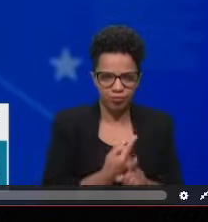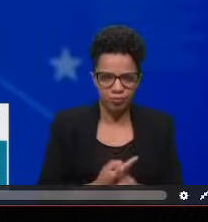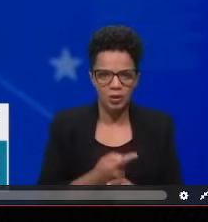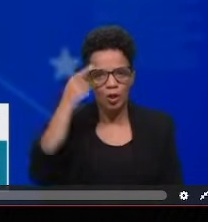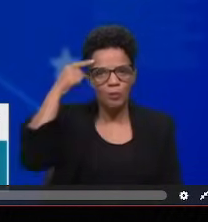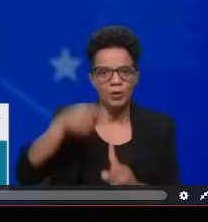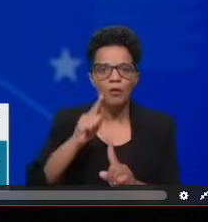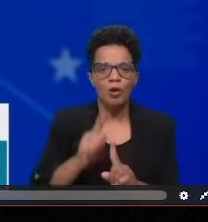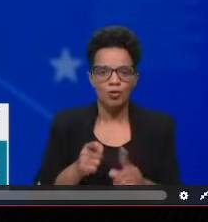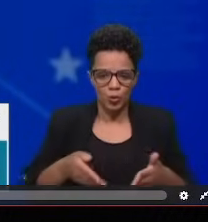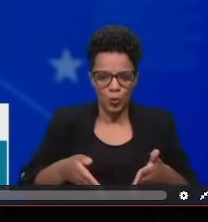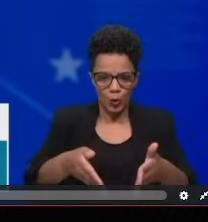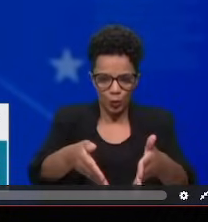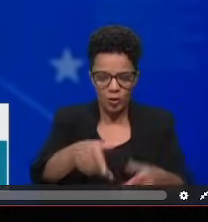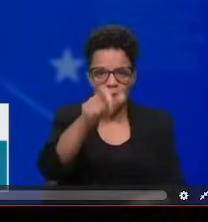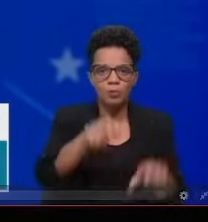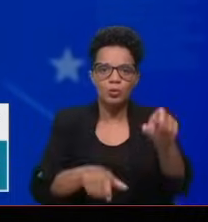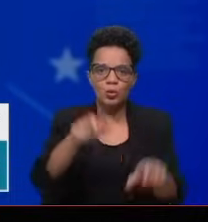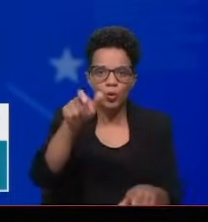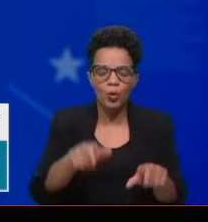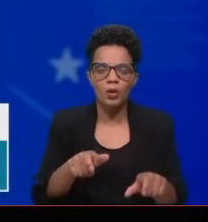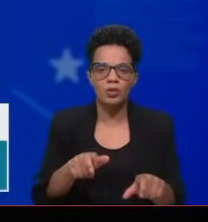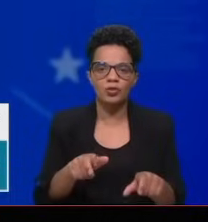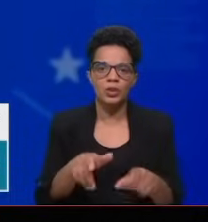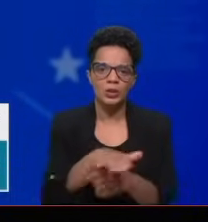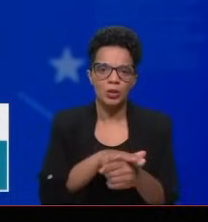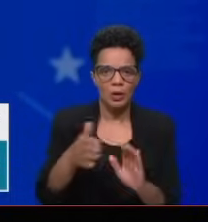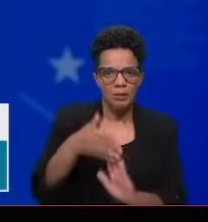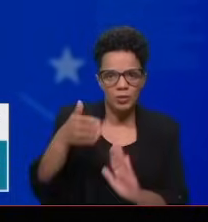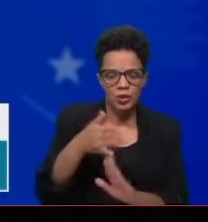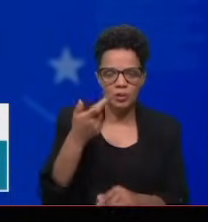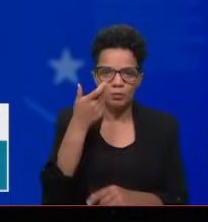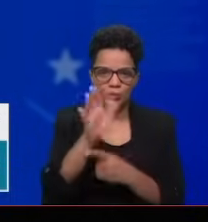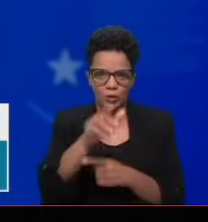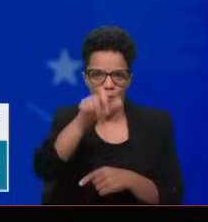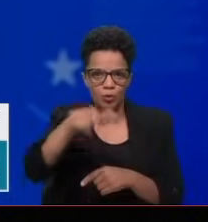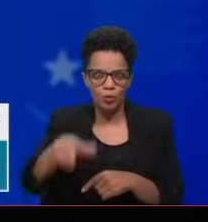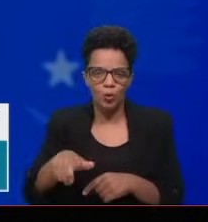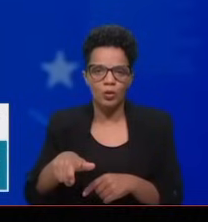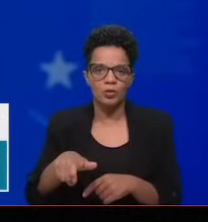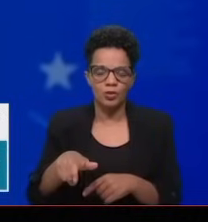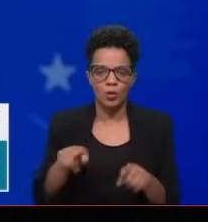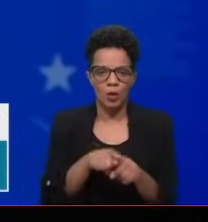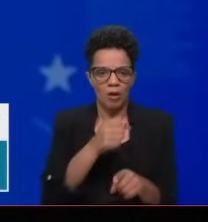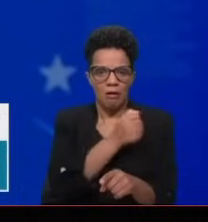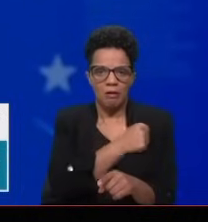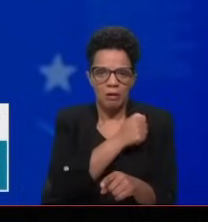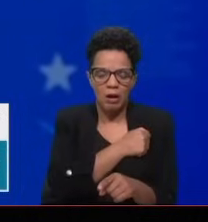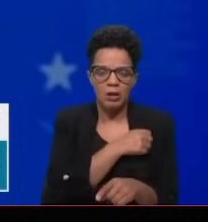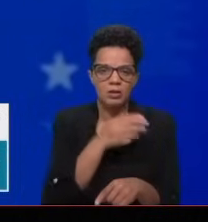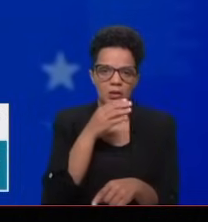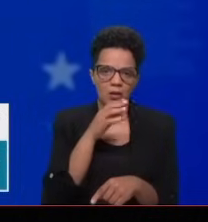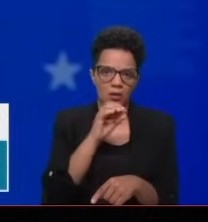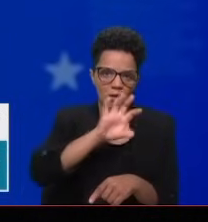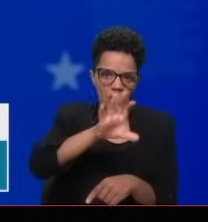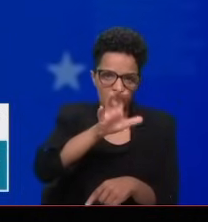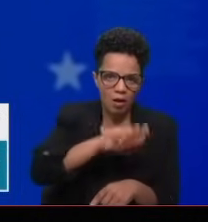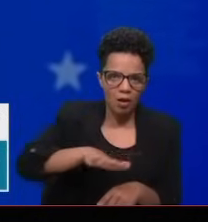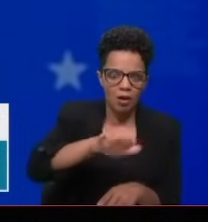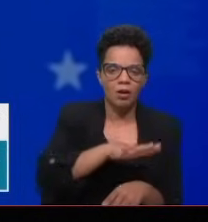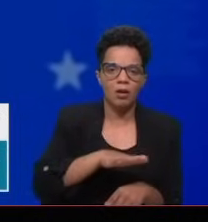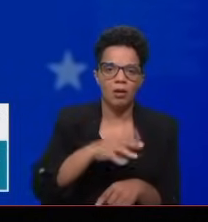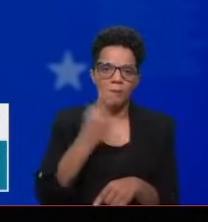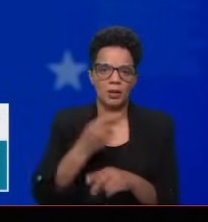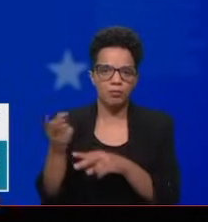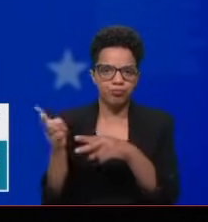emergência como refugiado ados climáticos são refugiados que têm de se mobilizar das suas casas e das suas terras